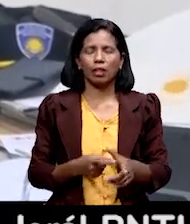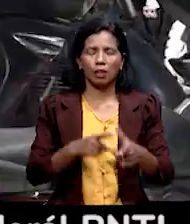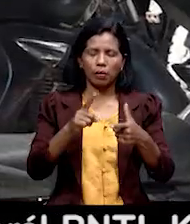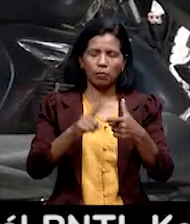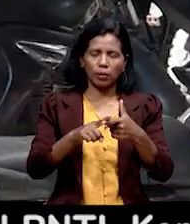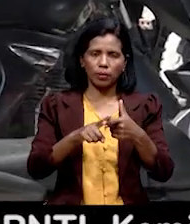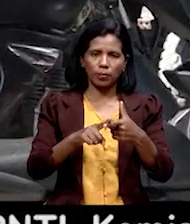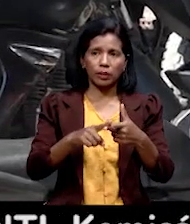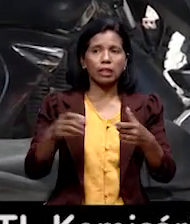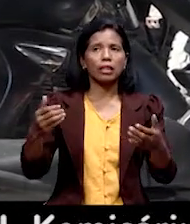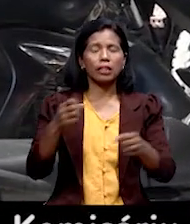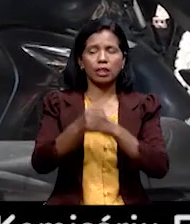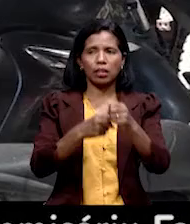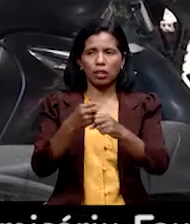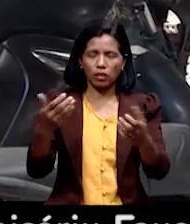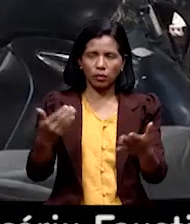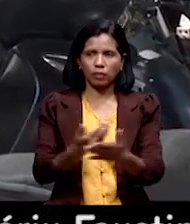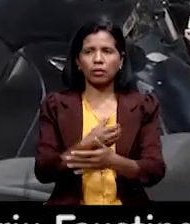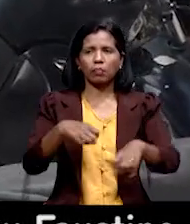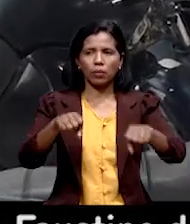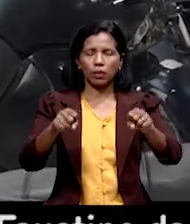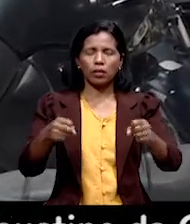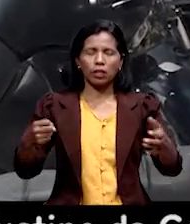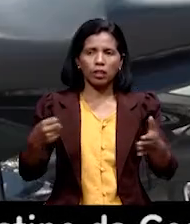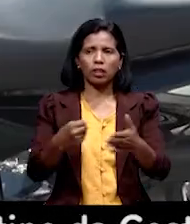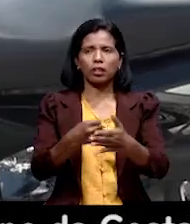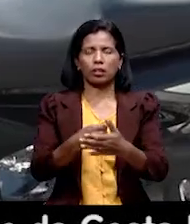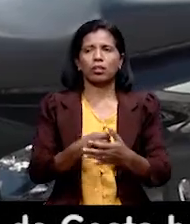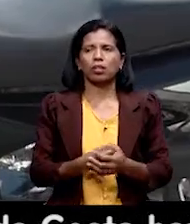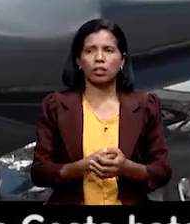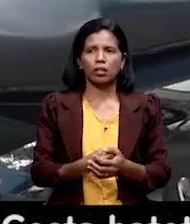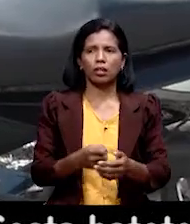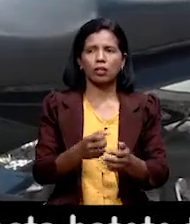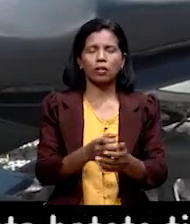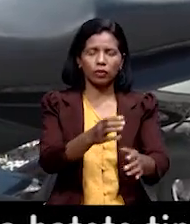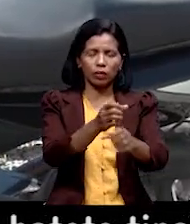ida. Motorizada ne be involva i accident hirak ne asegura